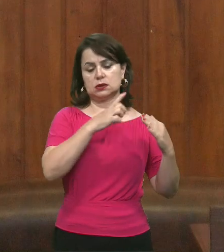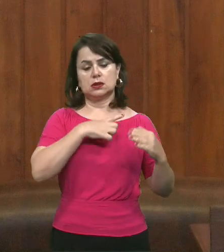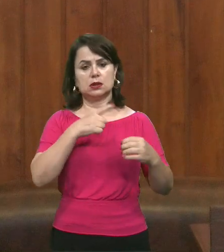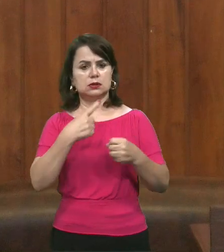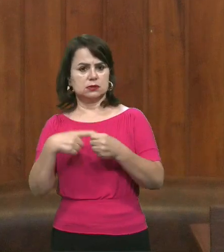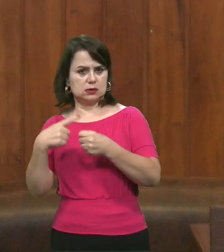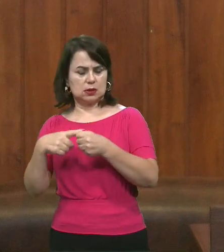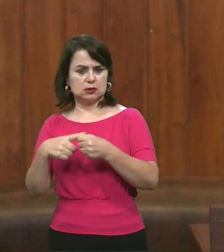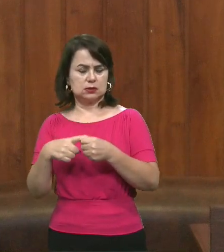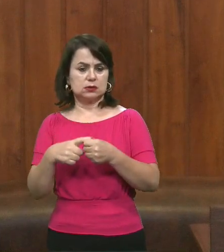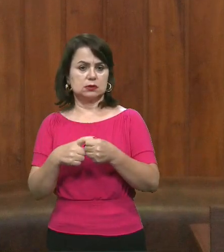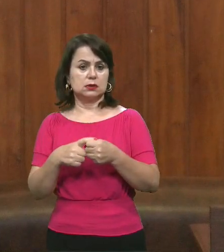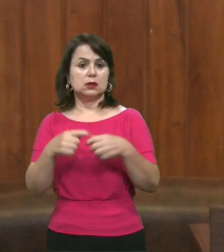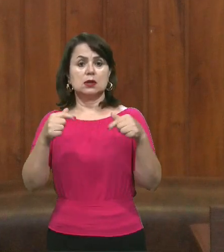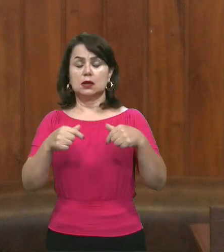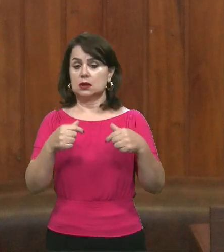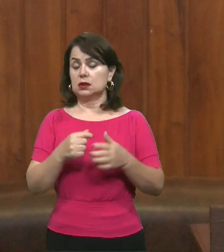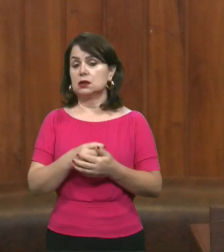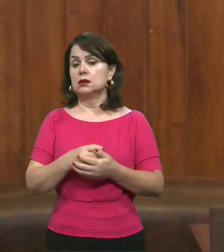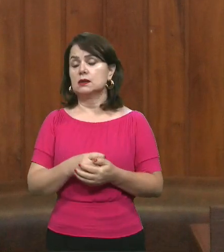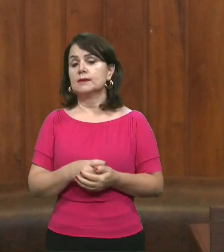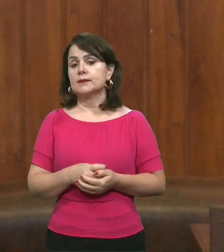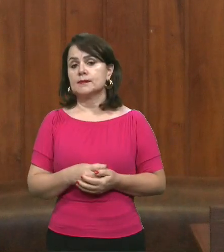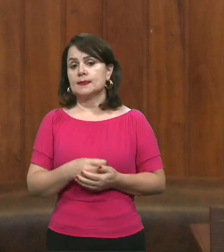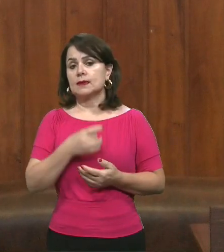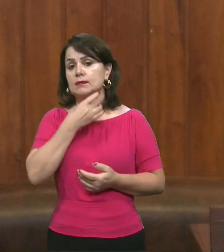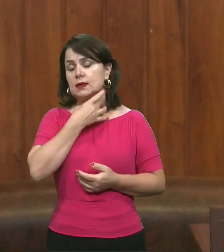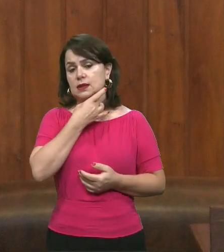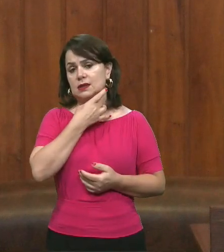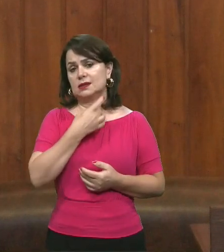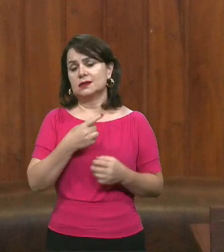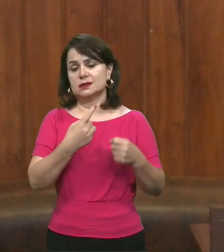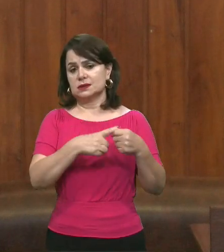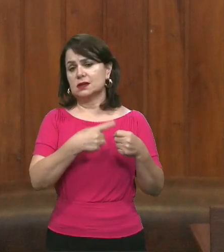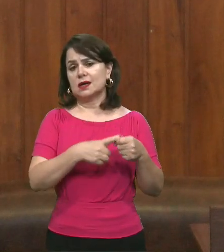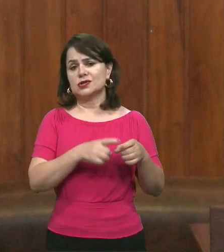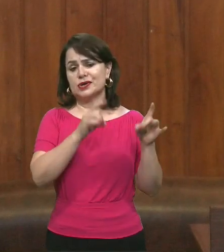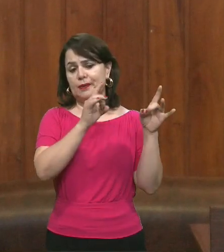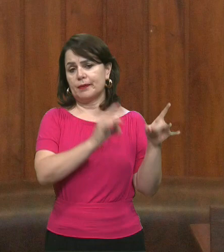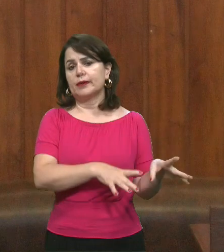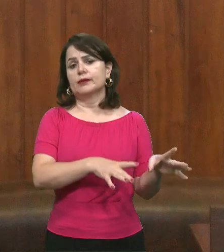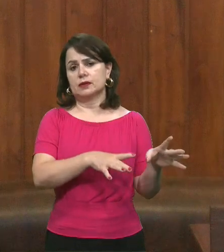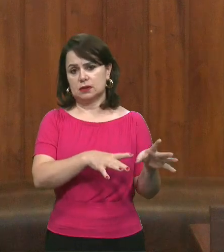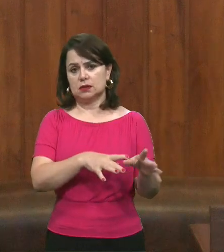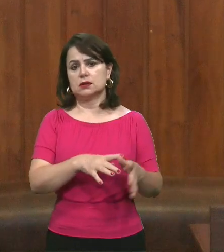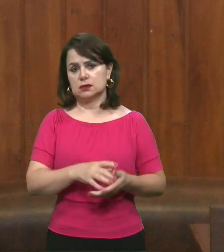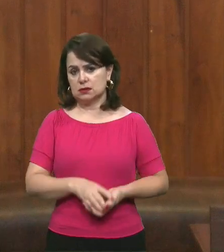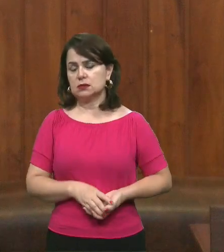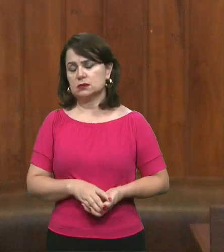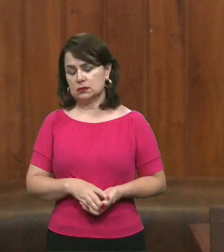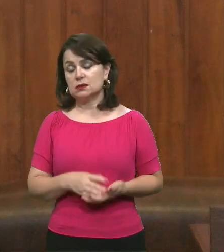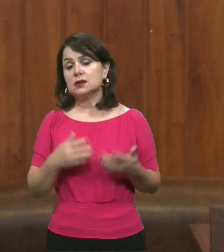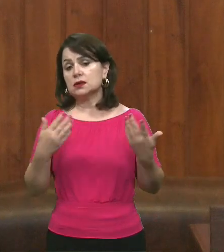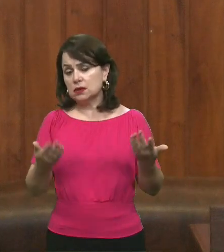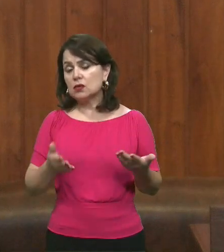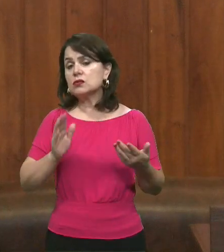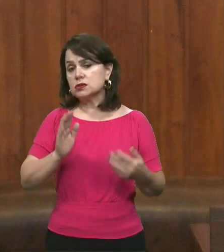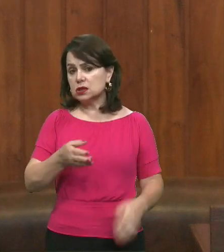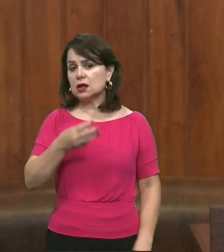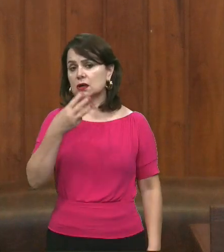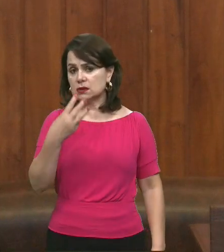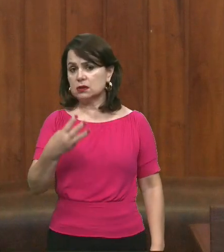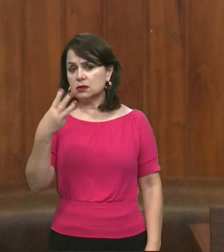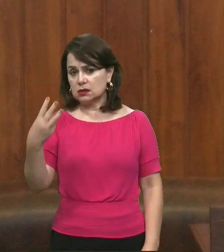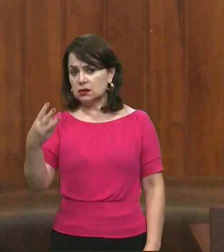A nossa querida Marília Bonita está completamente abandonada. Marília já teve